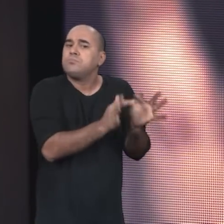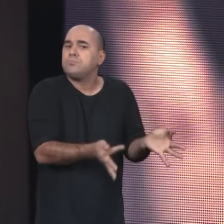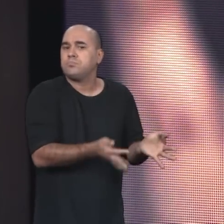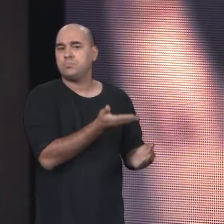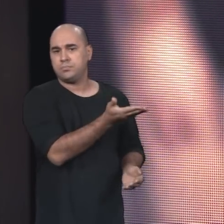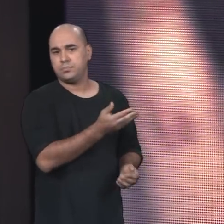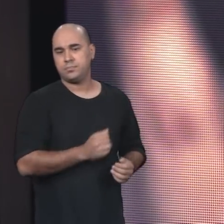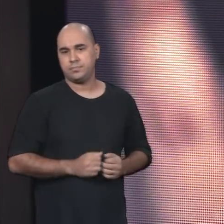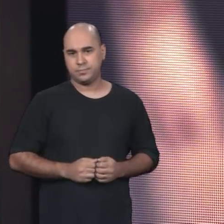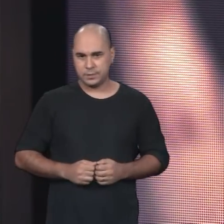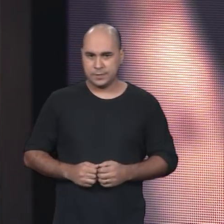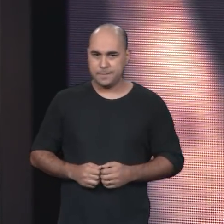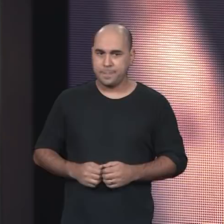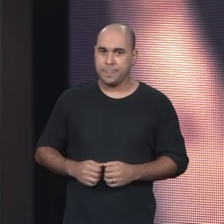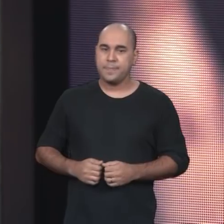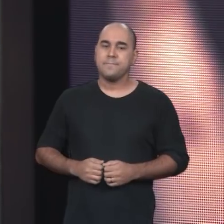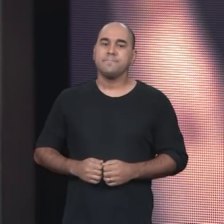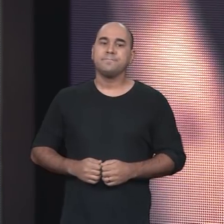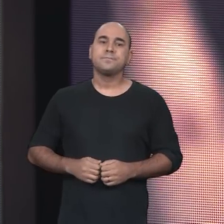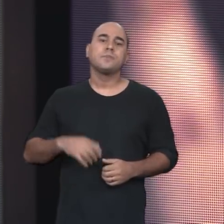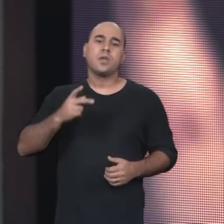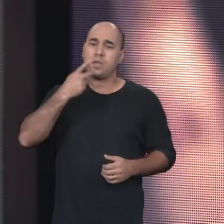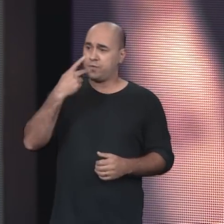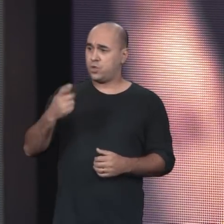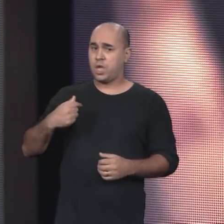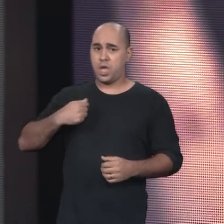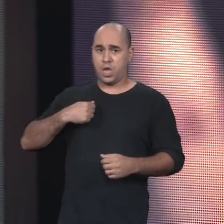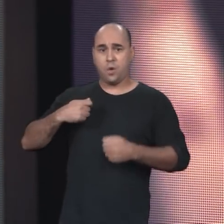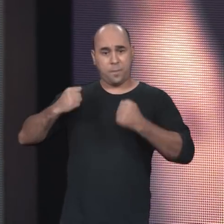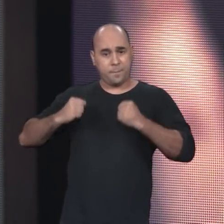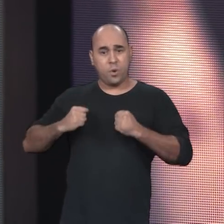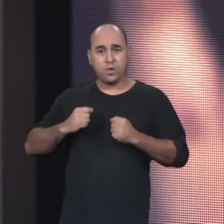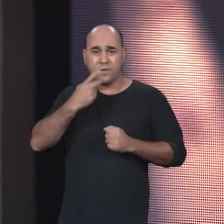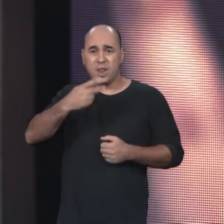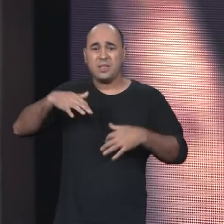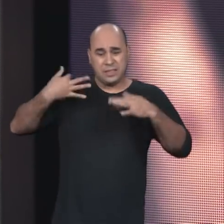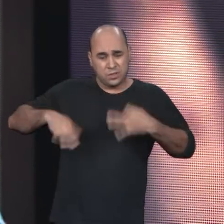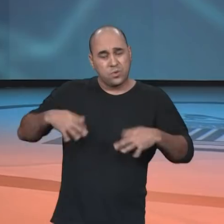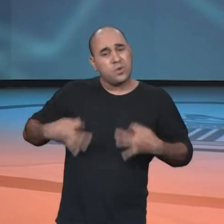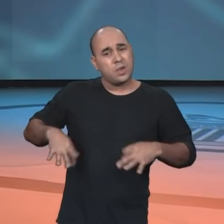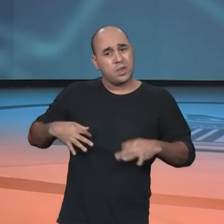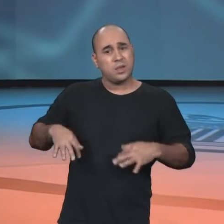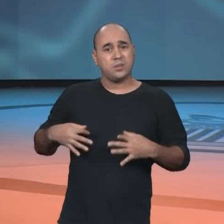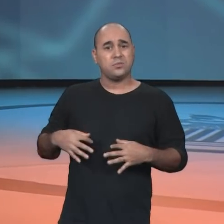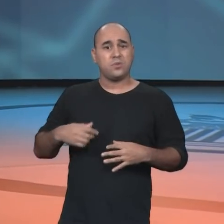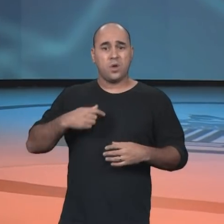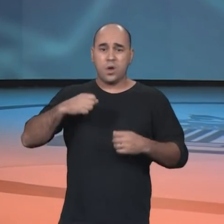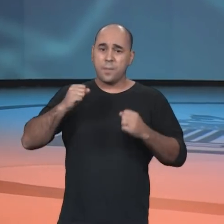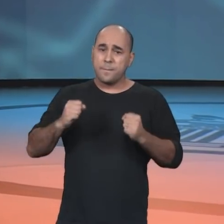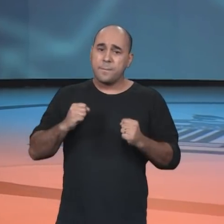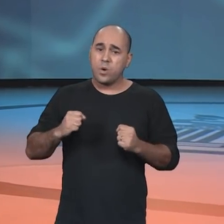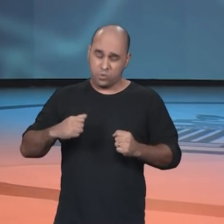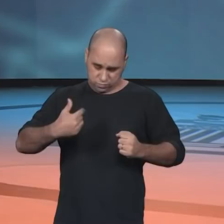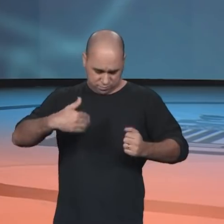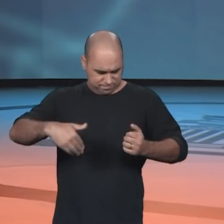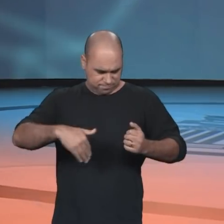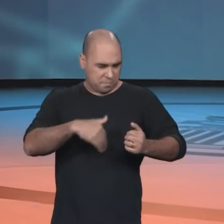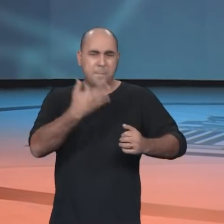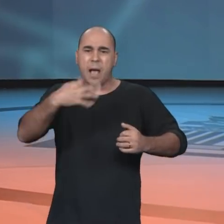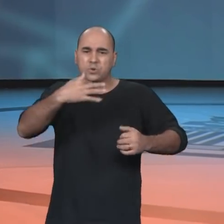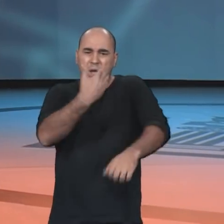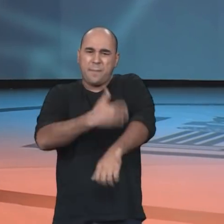ai, está doendo, porque eu sou de carne e osso, eu não sou de plástico. Se você rasgar as minhas veias, vai sair sangue e não água. Mas, ao mesmo